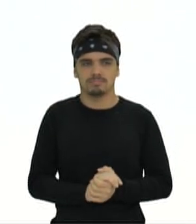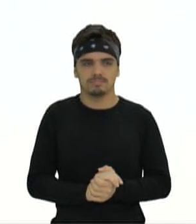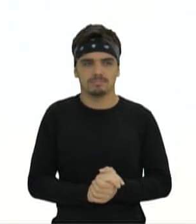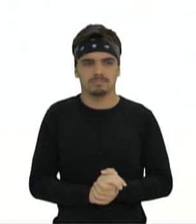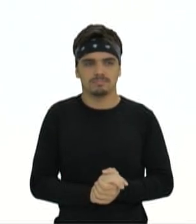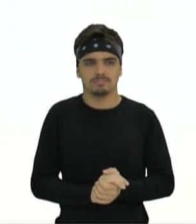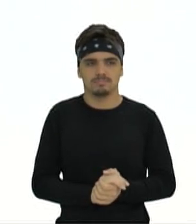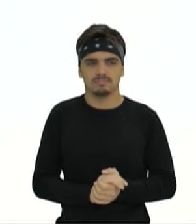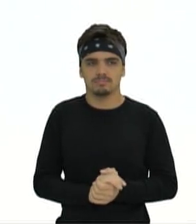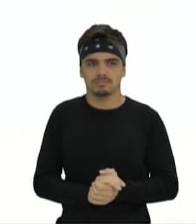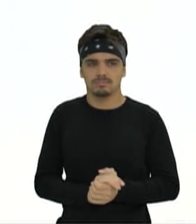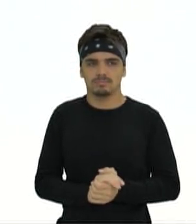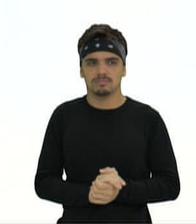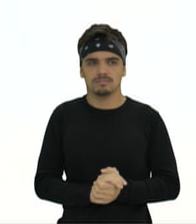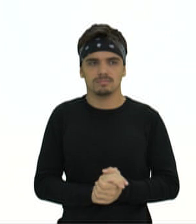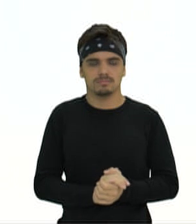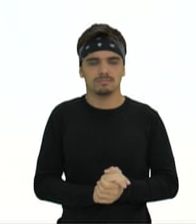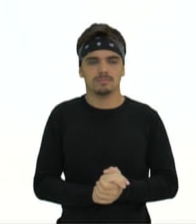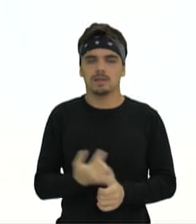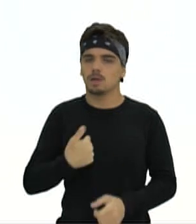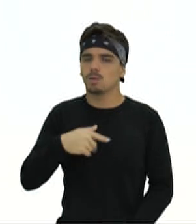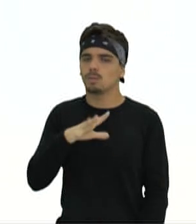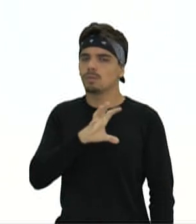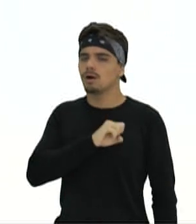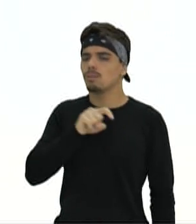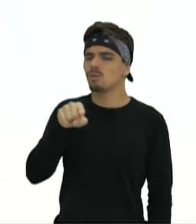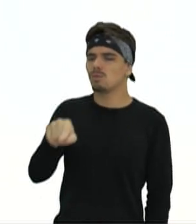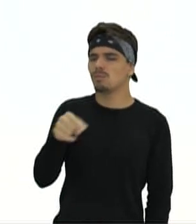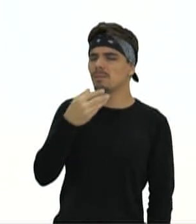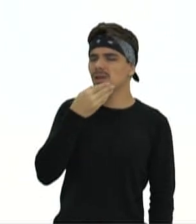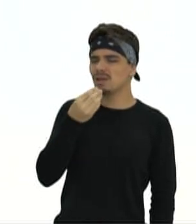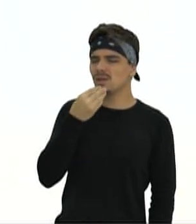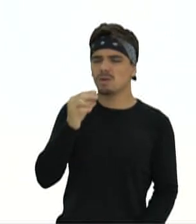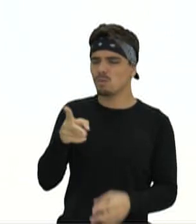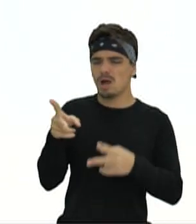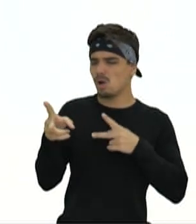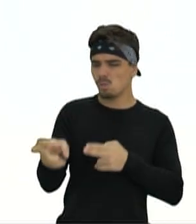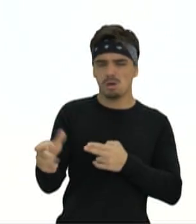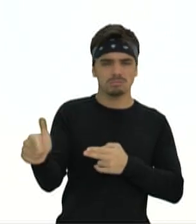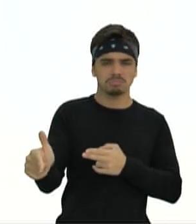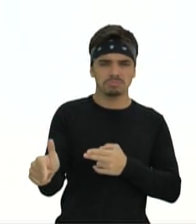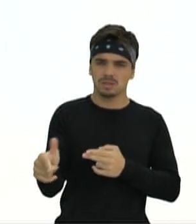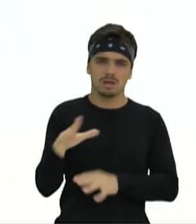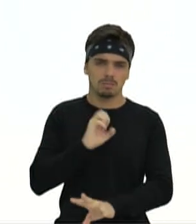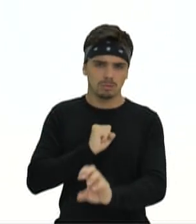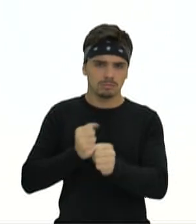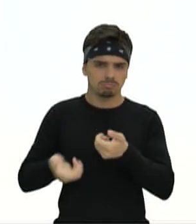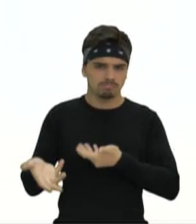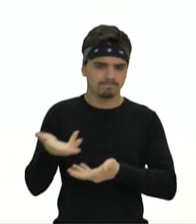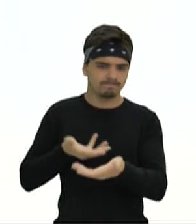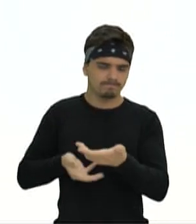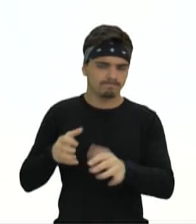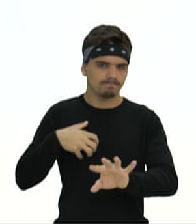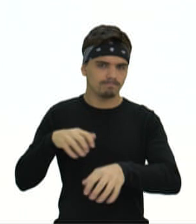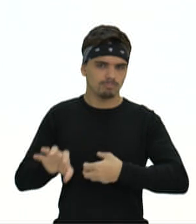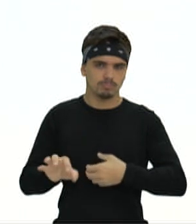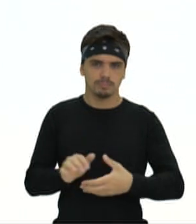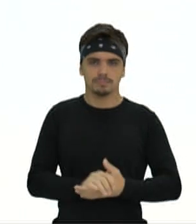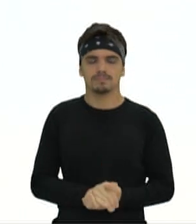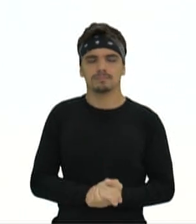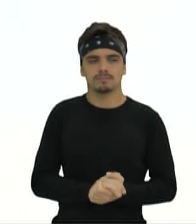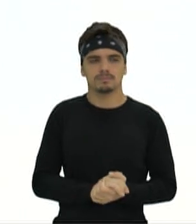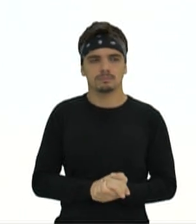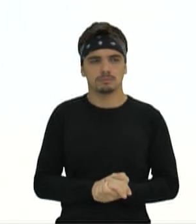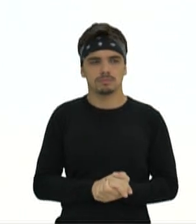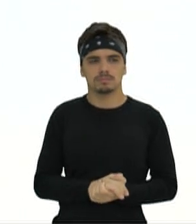me back. Eu amo um garoto que não me ama de volta. Quem que não me ama de volta? O garoto. Estamos falando de uma pessoa, tá? D. Love is a